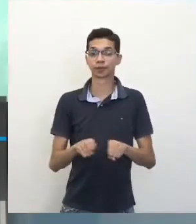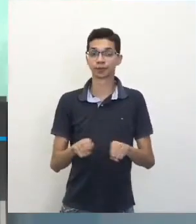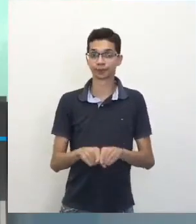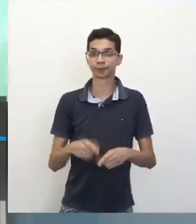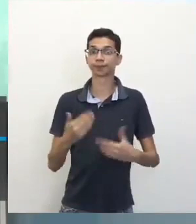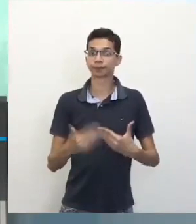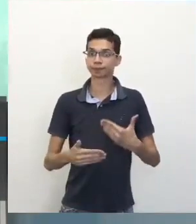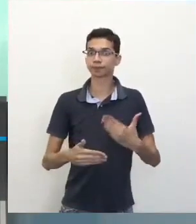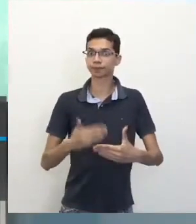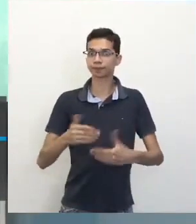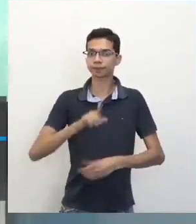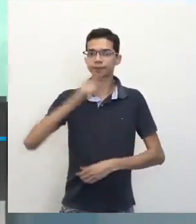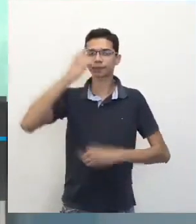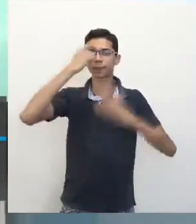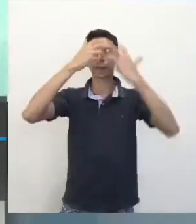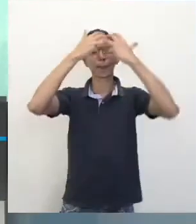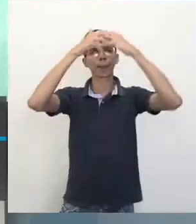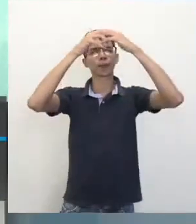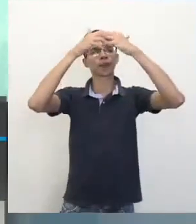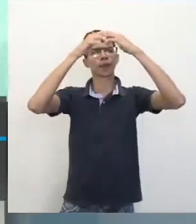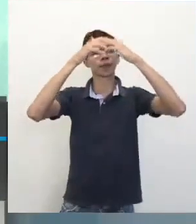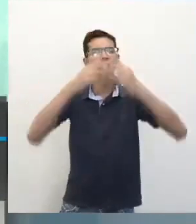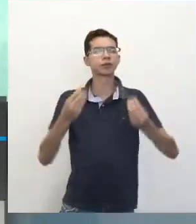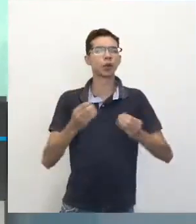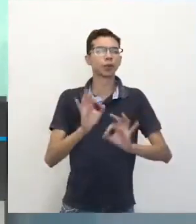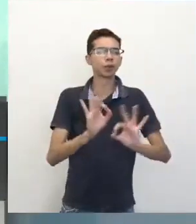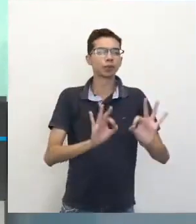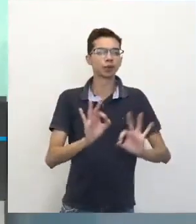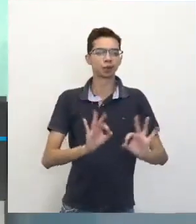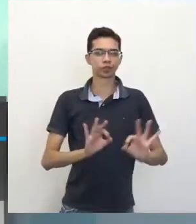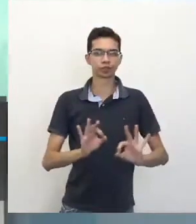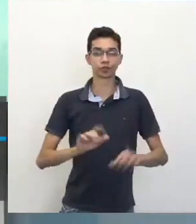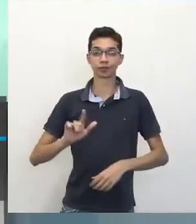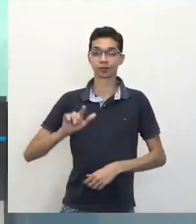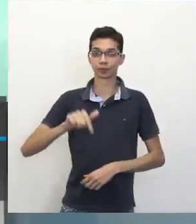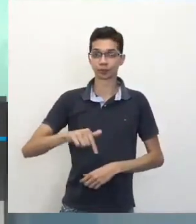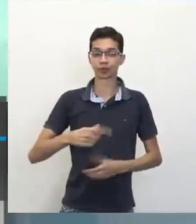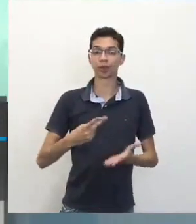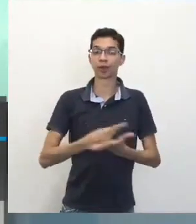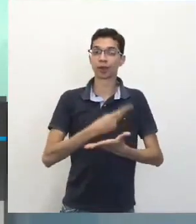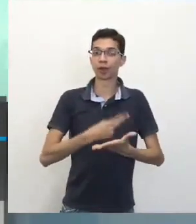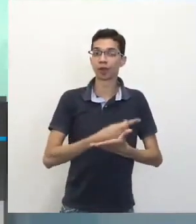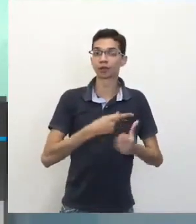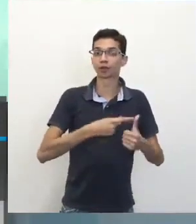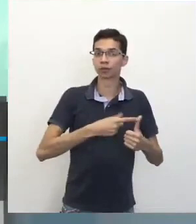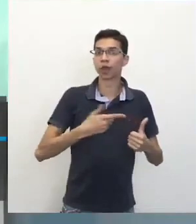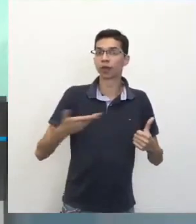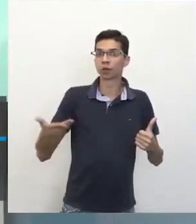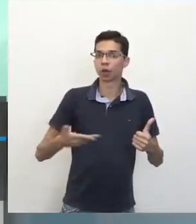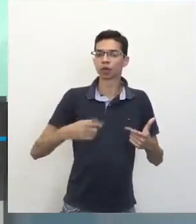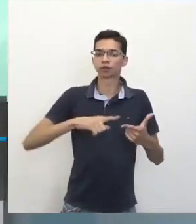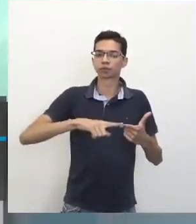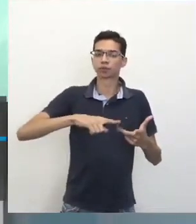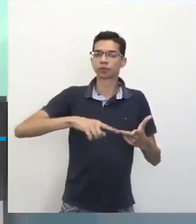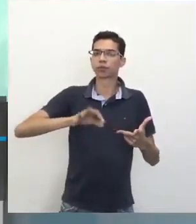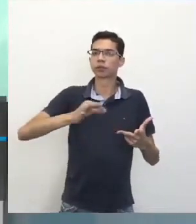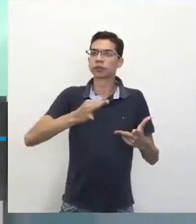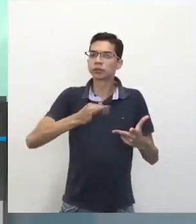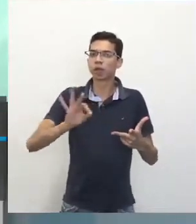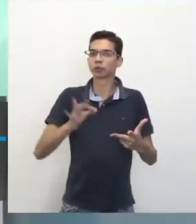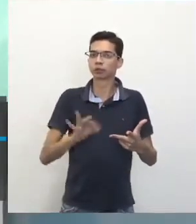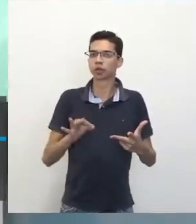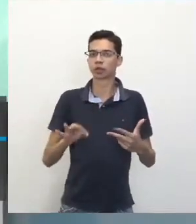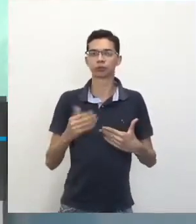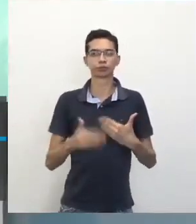até a pensar nos próximos projetos o que deu errado nesse para que você não repita o erro lá na frente. Então, e